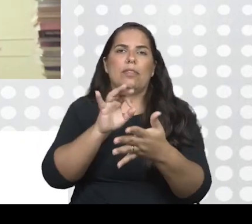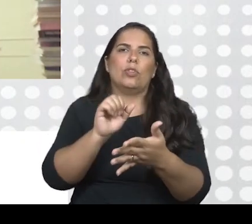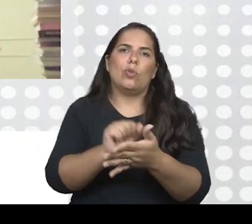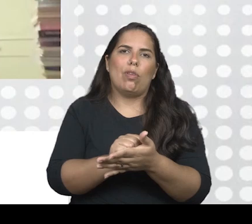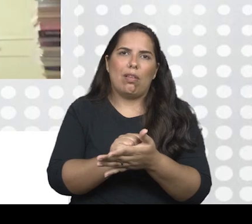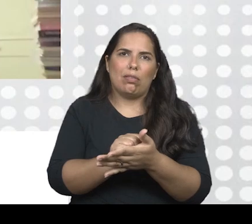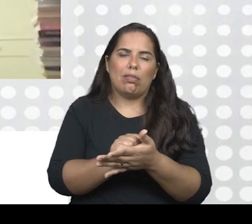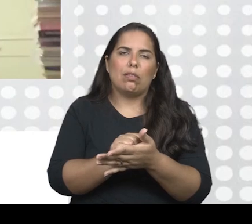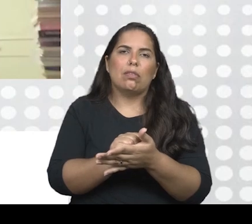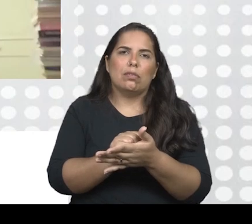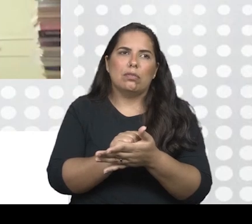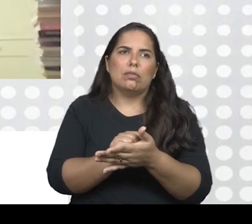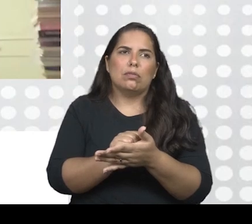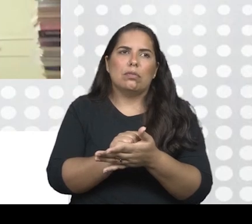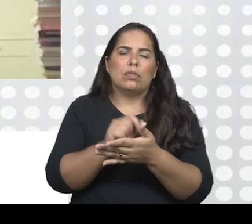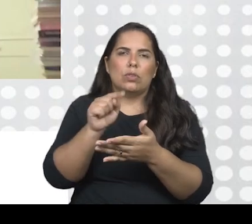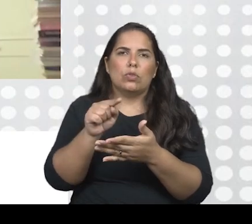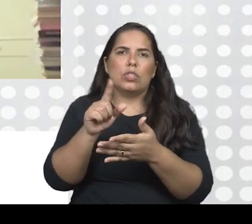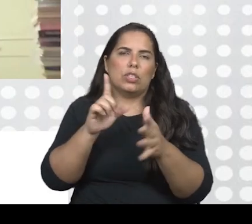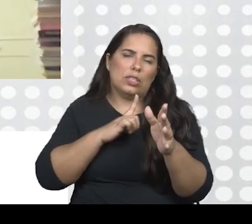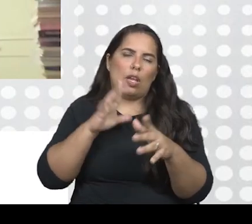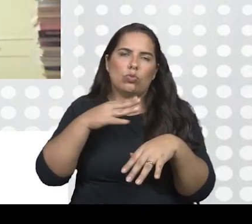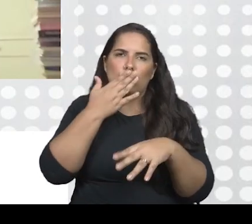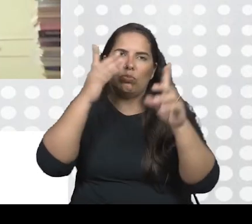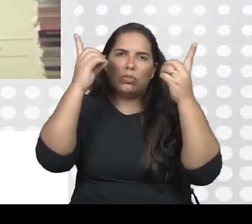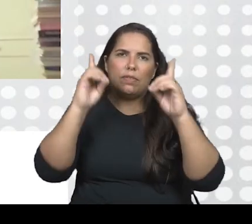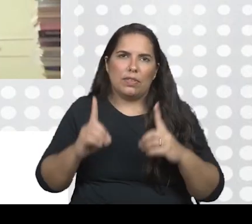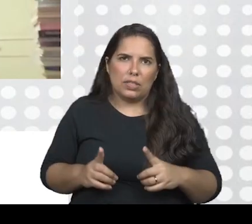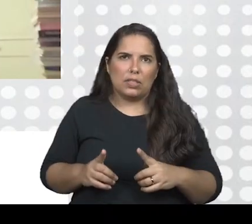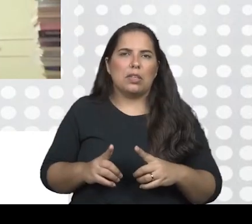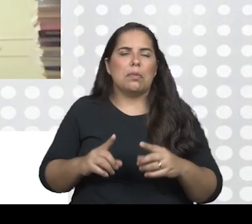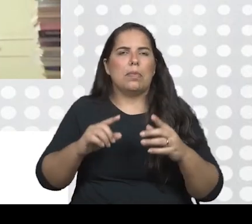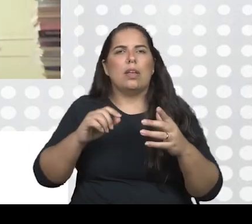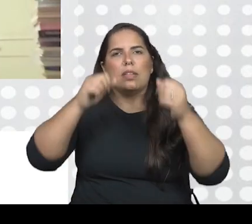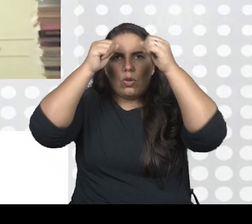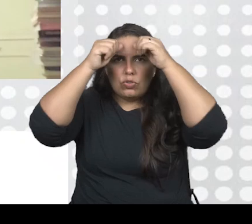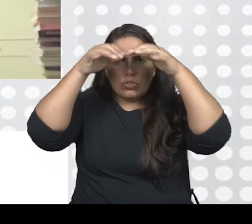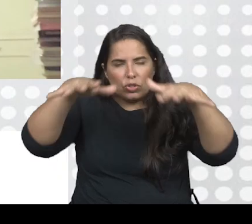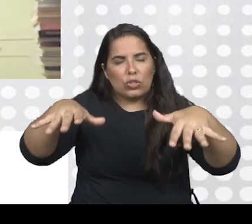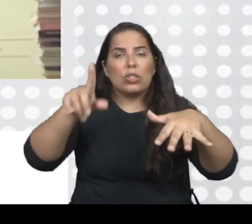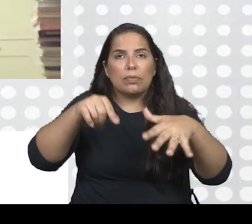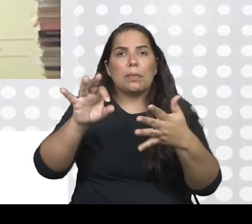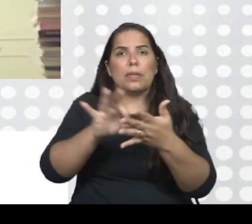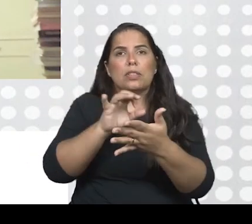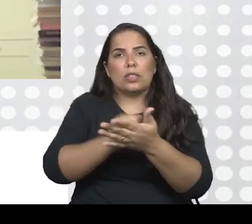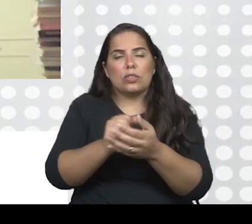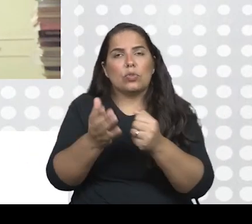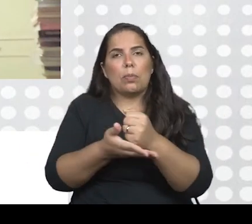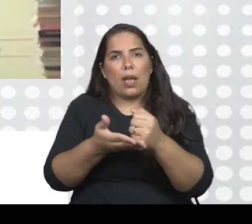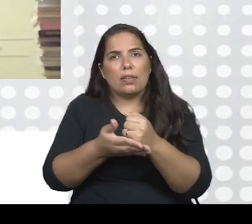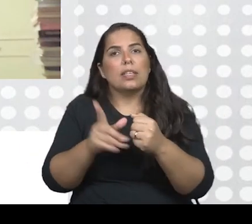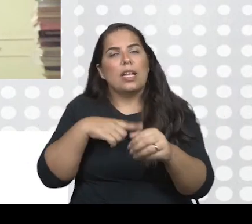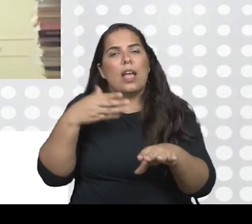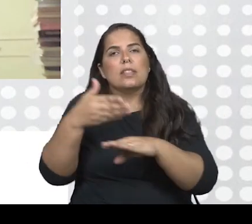matriculada, da população com alguma deficiência, TEA ou altas habilidades matriculada na educação básica,